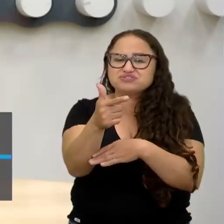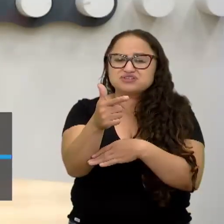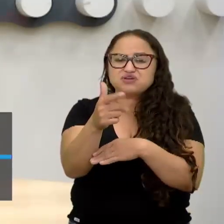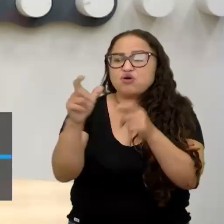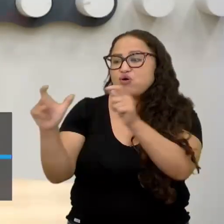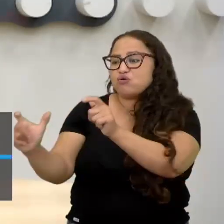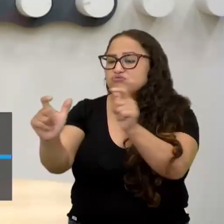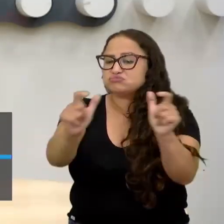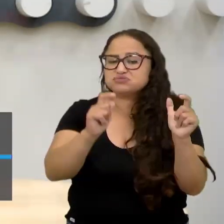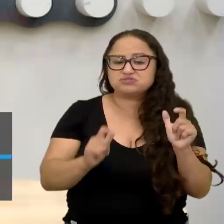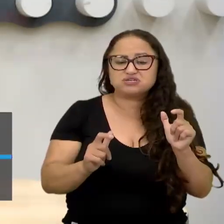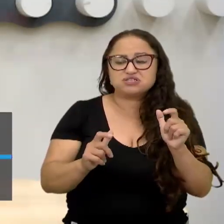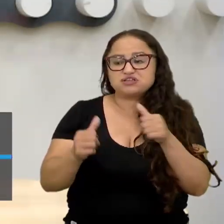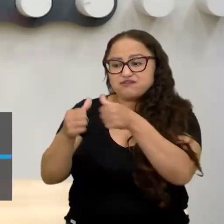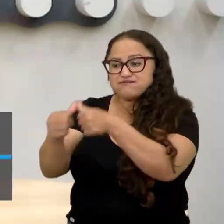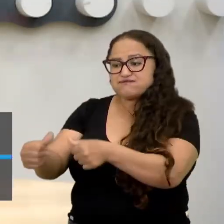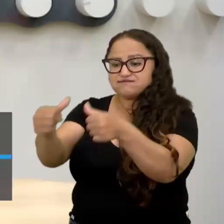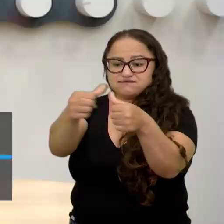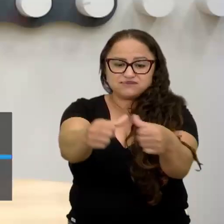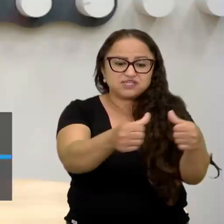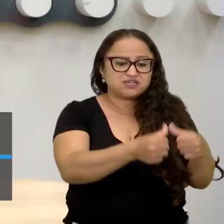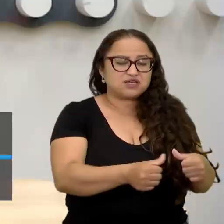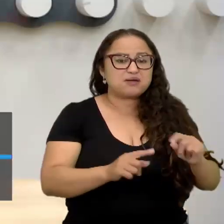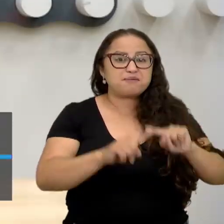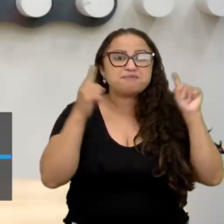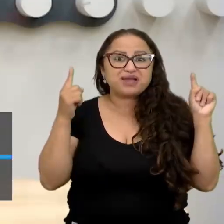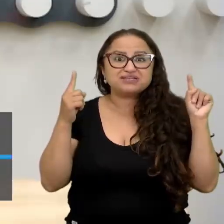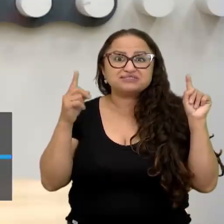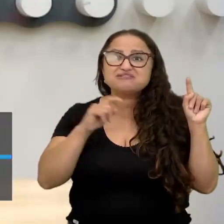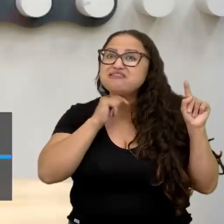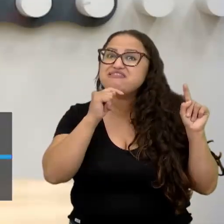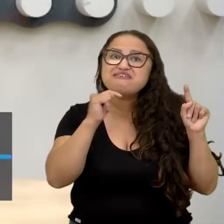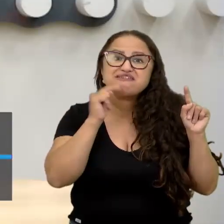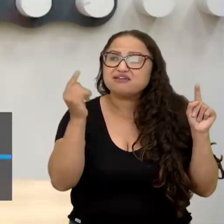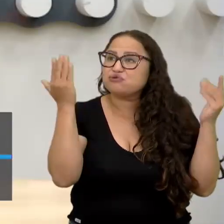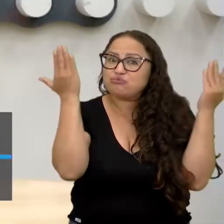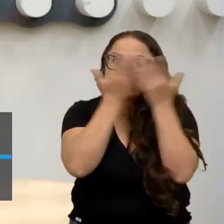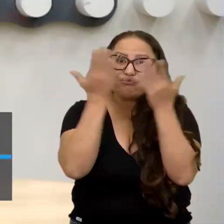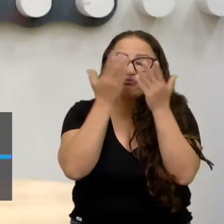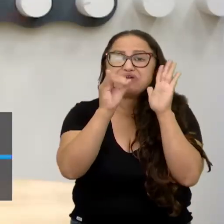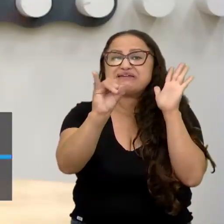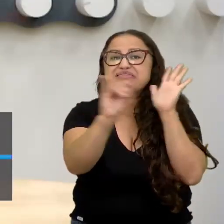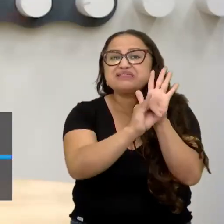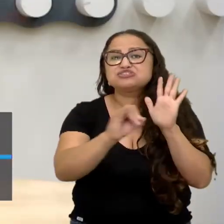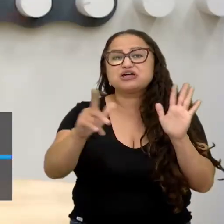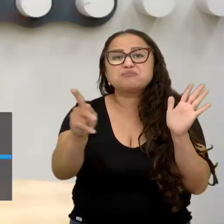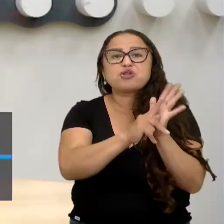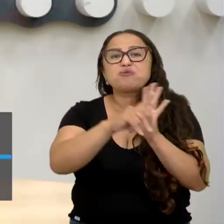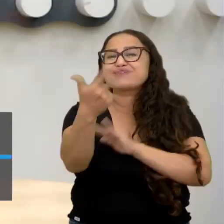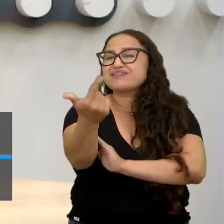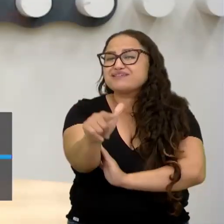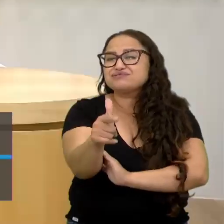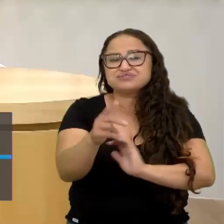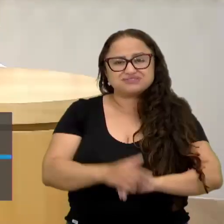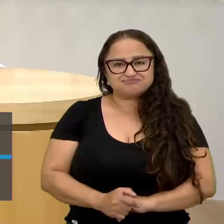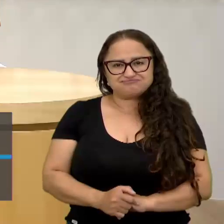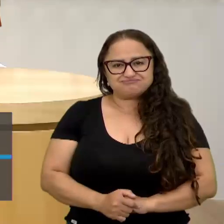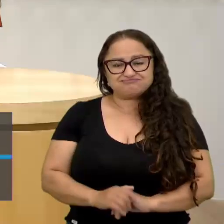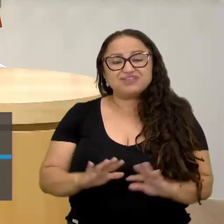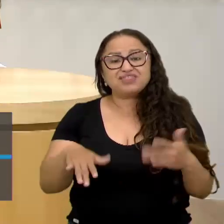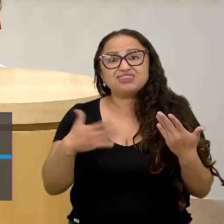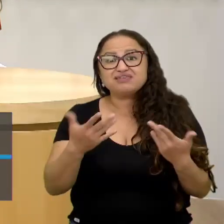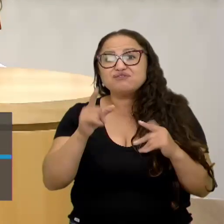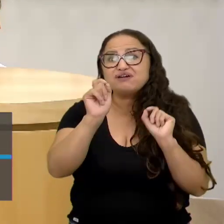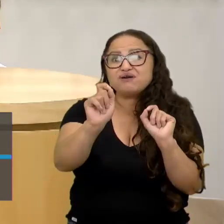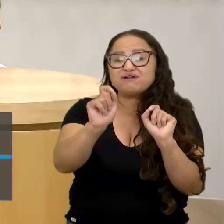se tornando parte daquele ambiente e, na verdade, ao mesmo tempo, ele é invisível, né? Ele não tem uma identidade como exatamente. cidadão, né? Ele é o